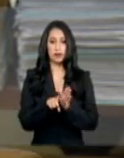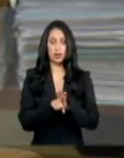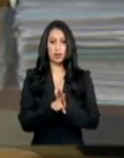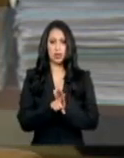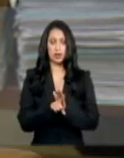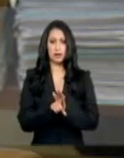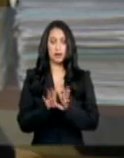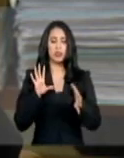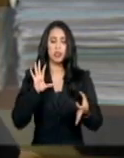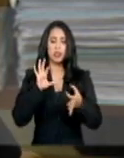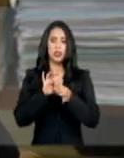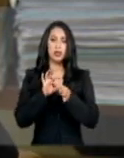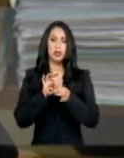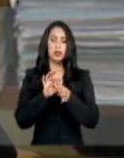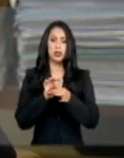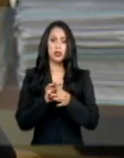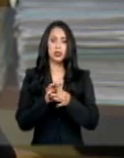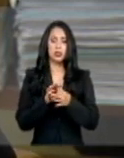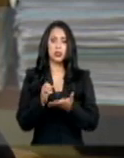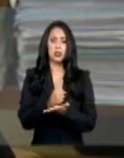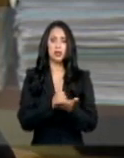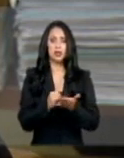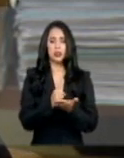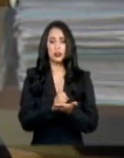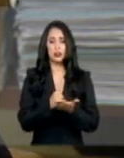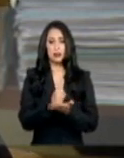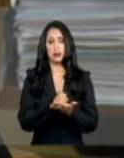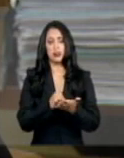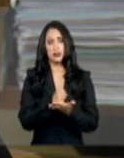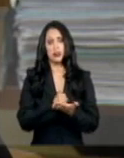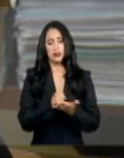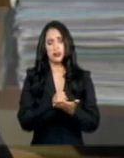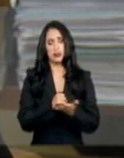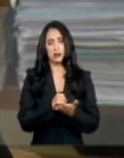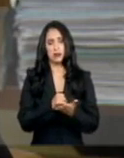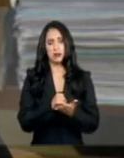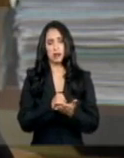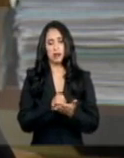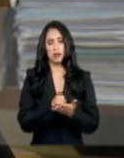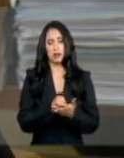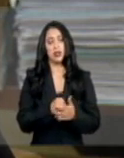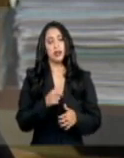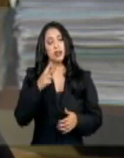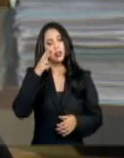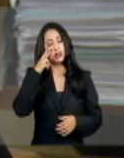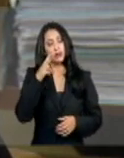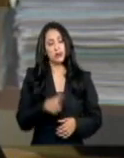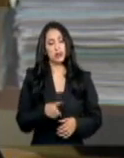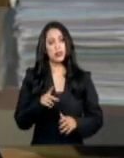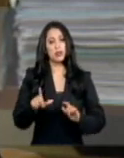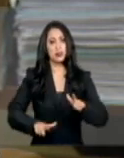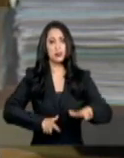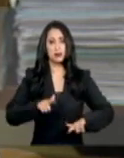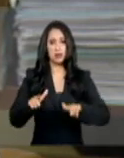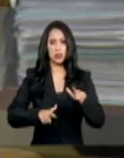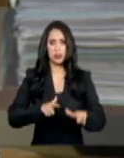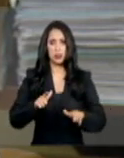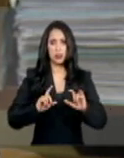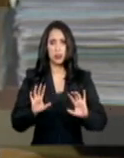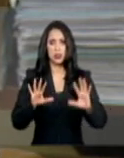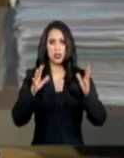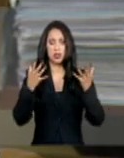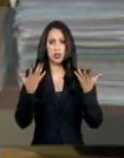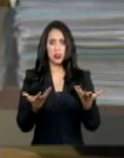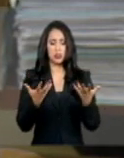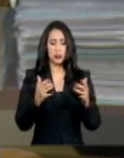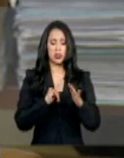constitui um dos princípios dominantes e fundamentais do processo de exclusão jô das operações celebrados no âmbito das